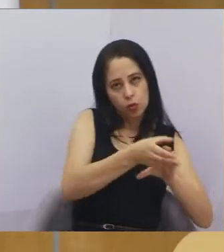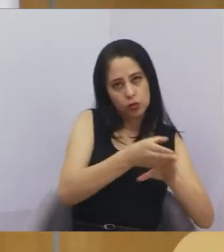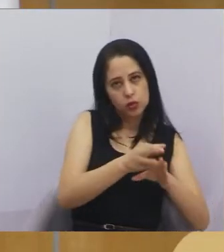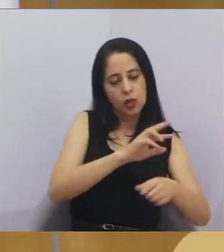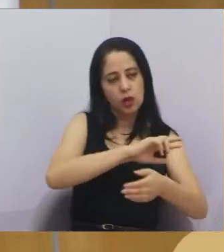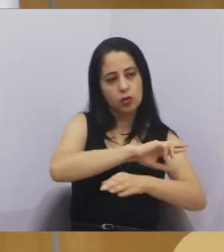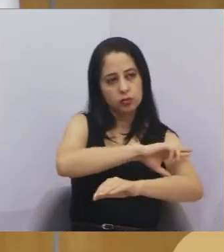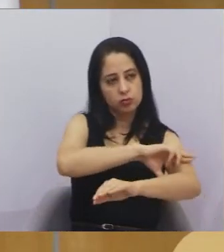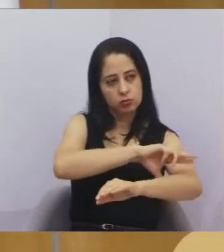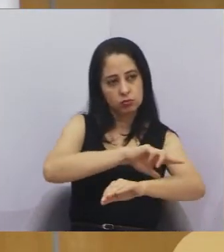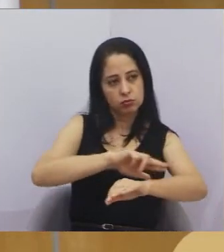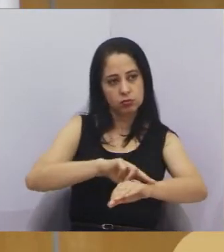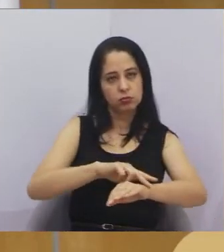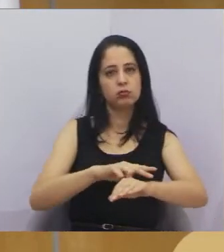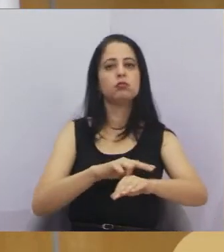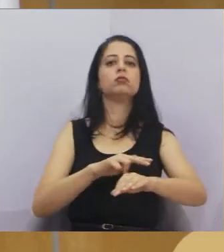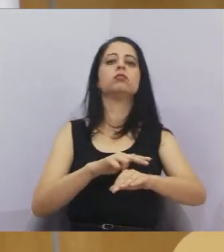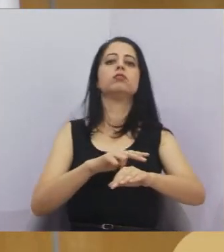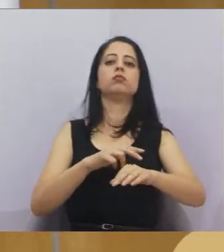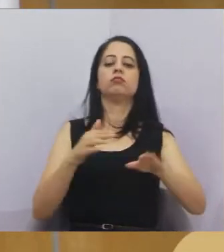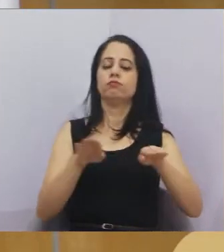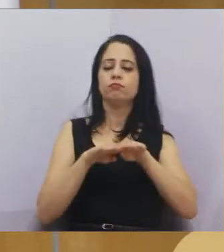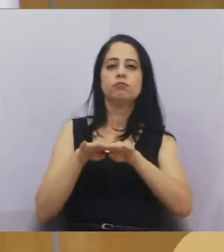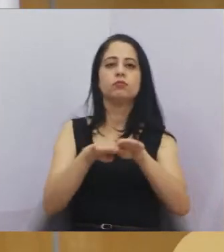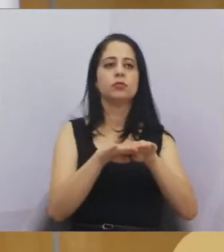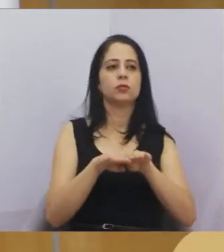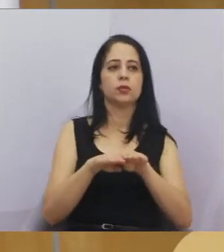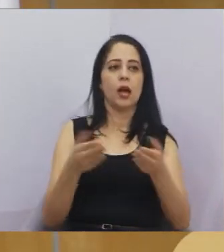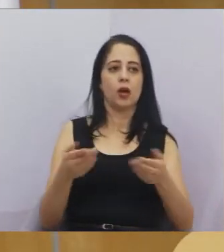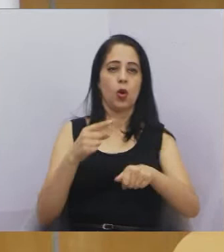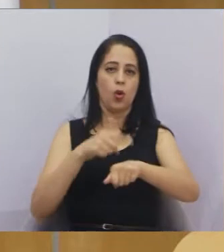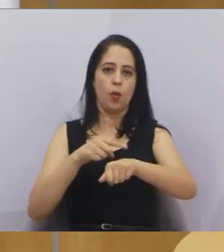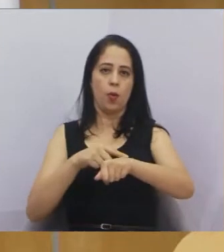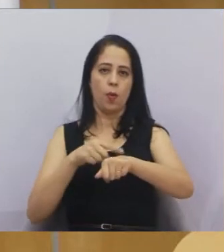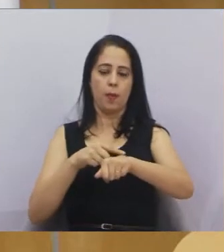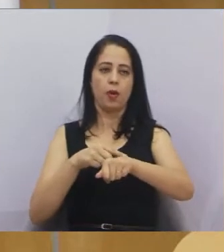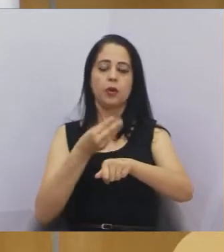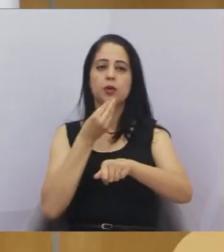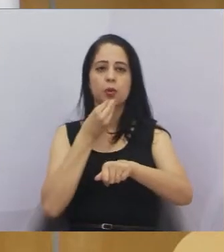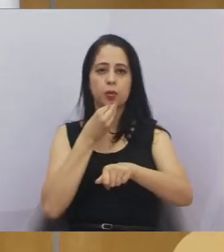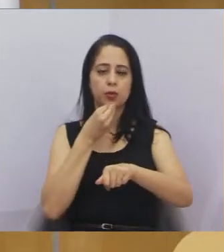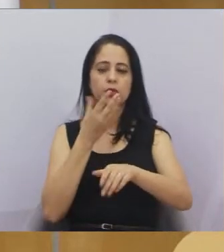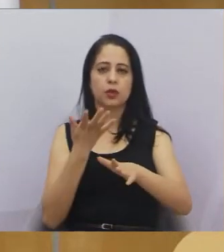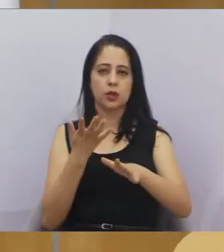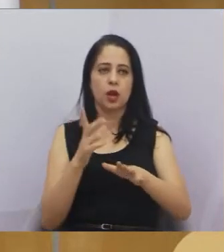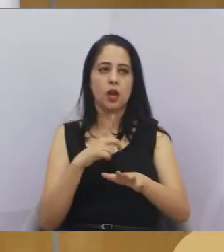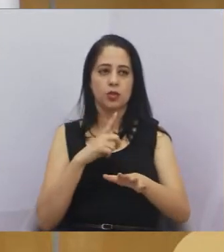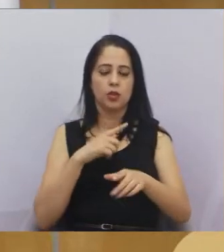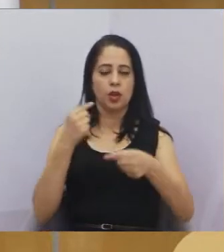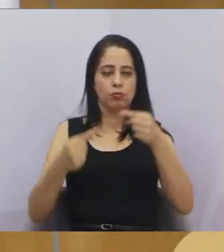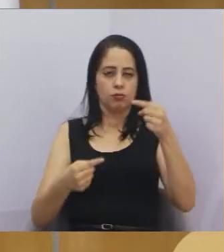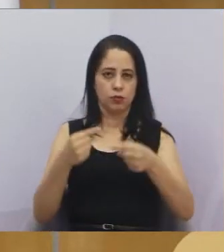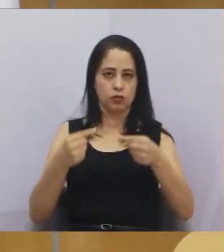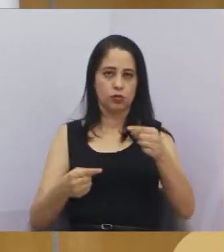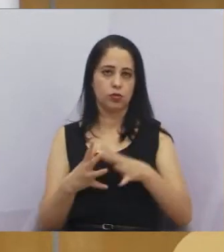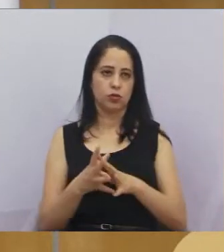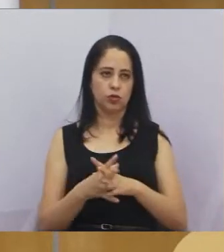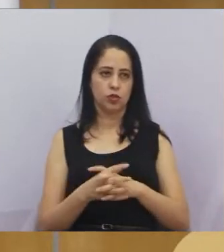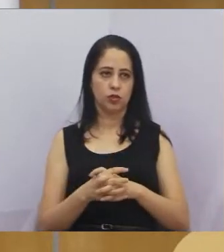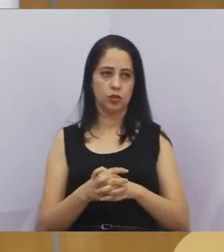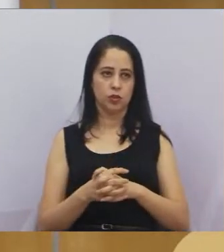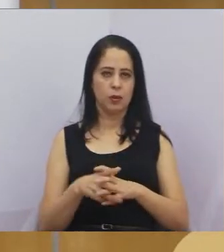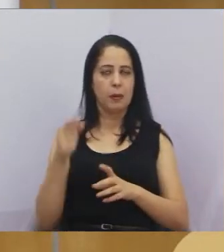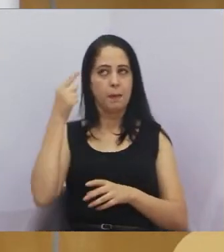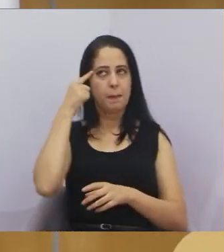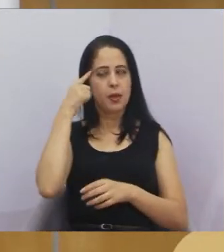Acho que o momento é oportuno para a gente fazer, sim, essa discussão, o quanto as minorias